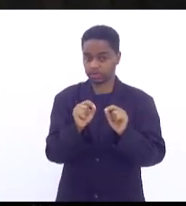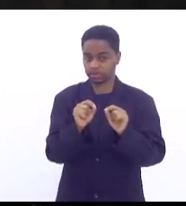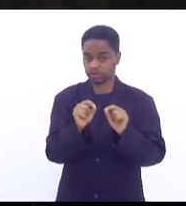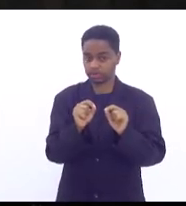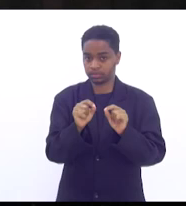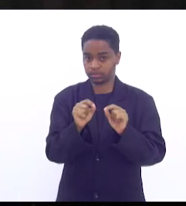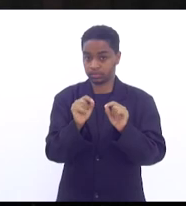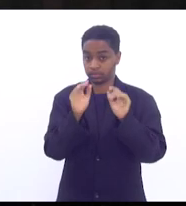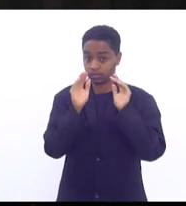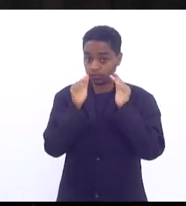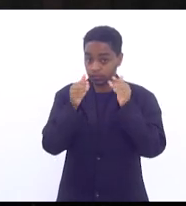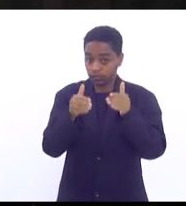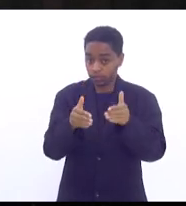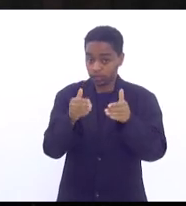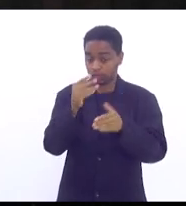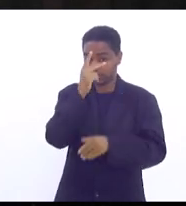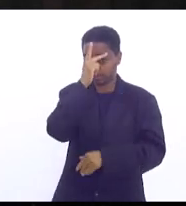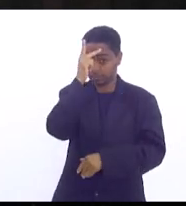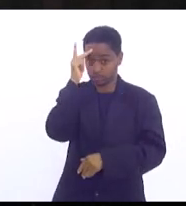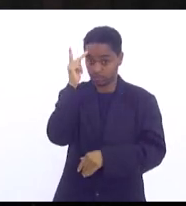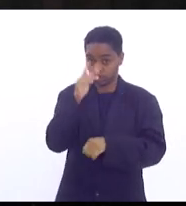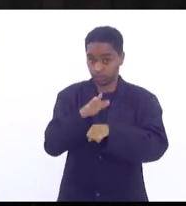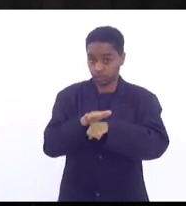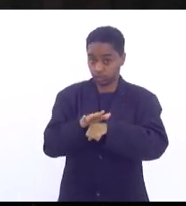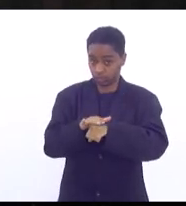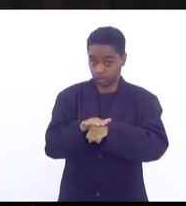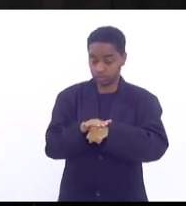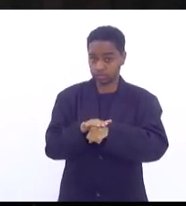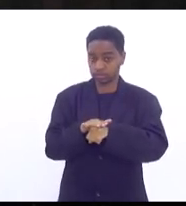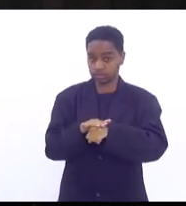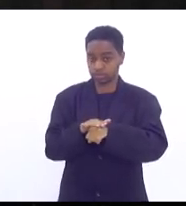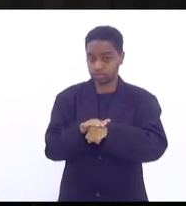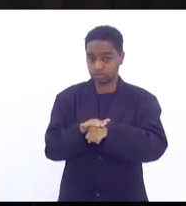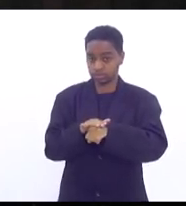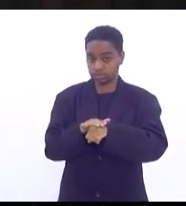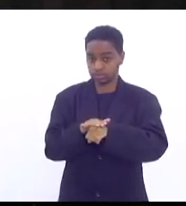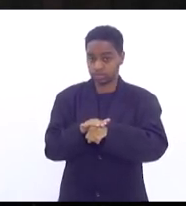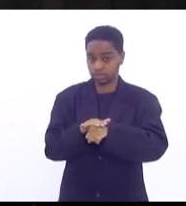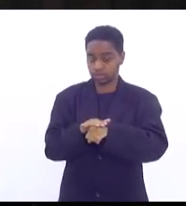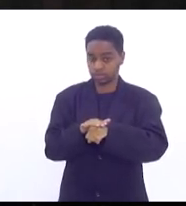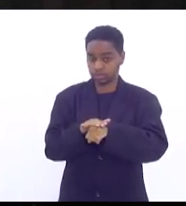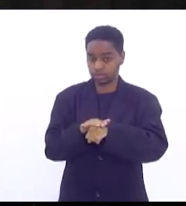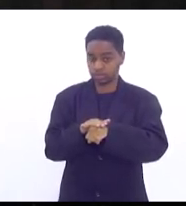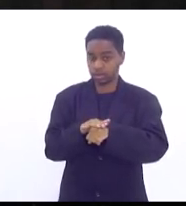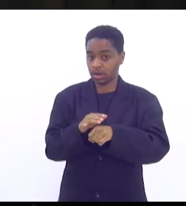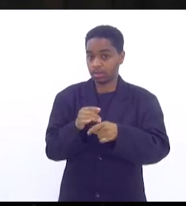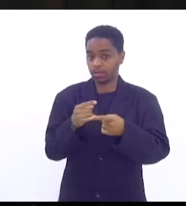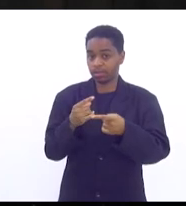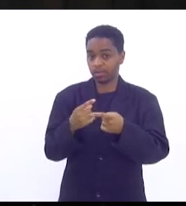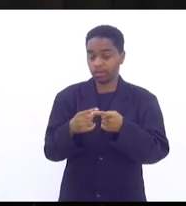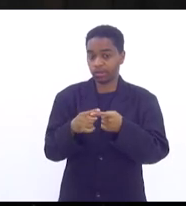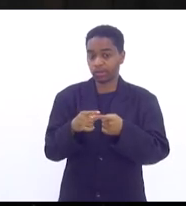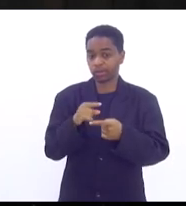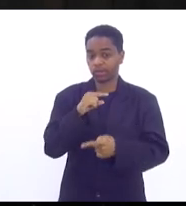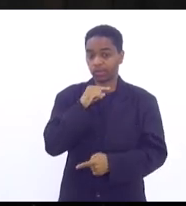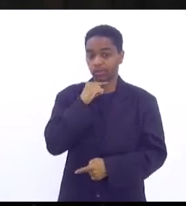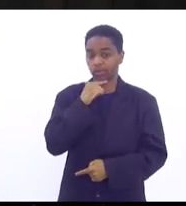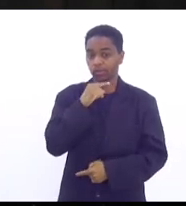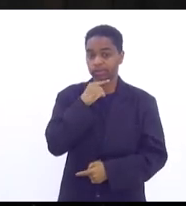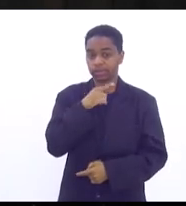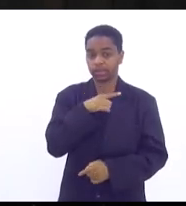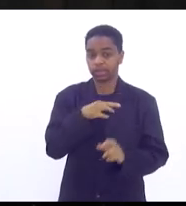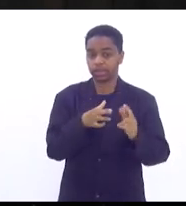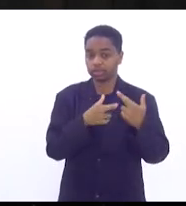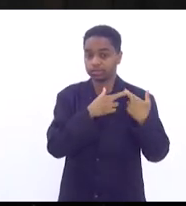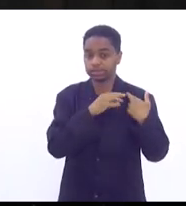especificamente para as pessoas doentes que já não respondem pelos seus atos.